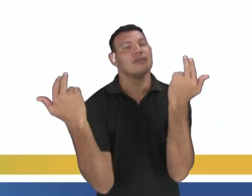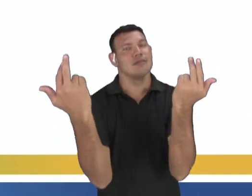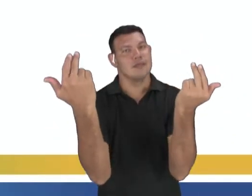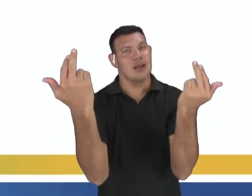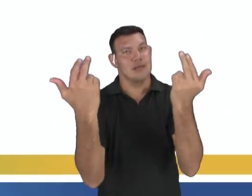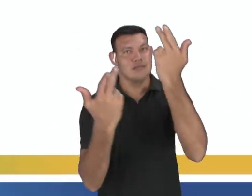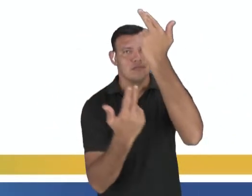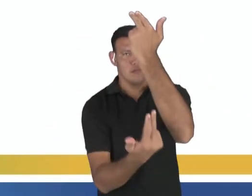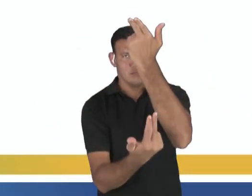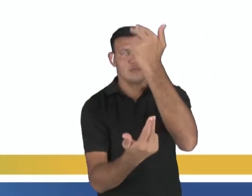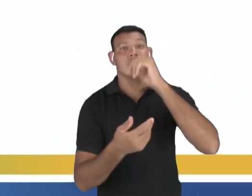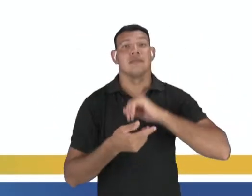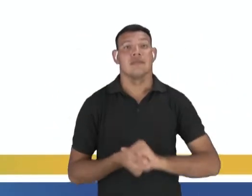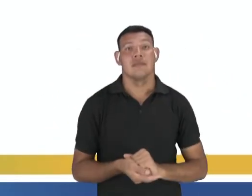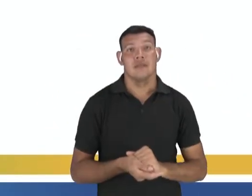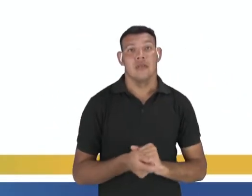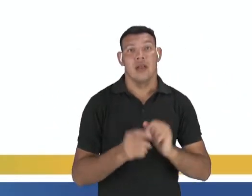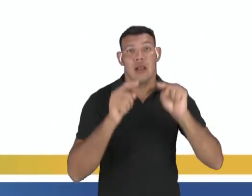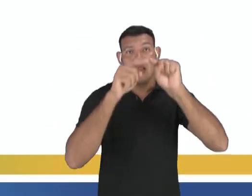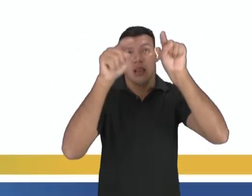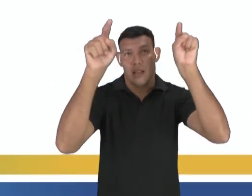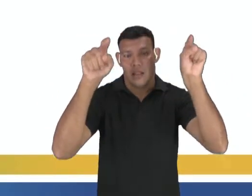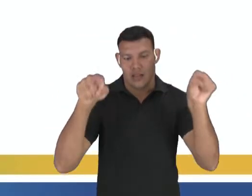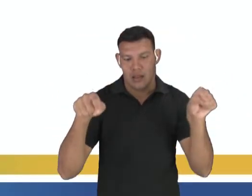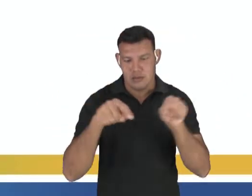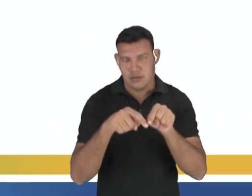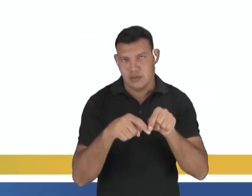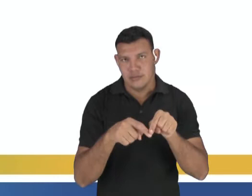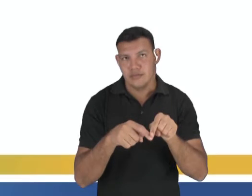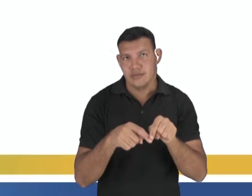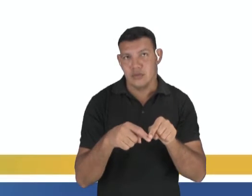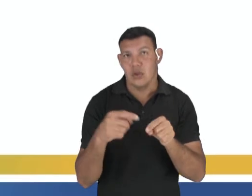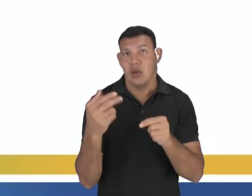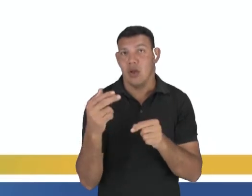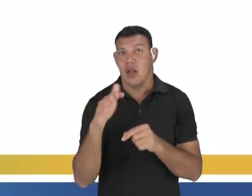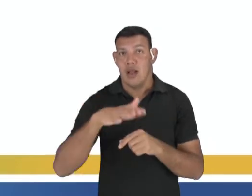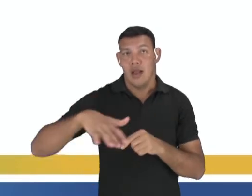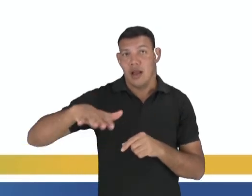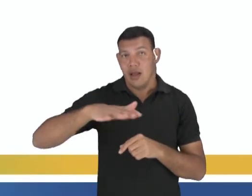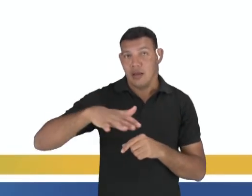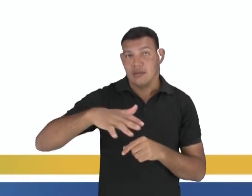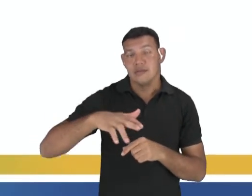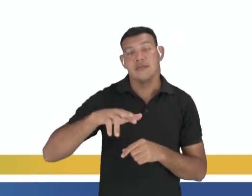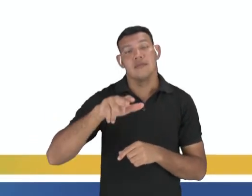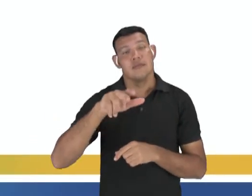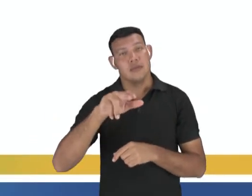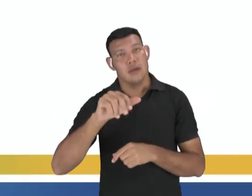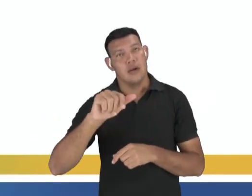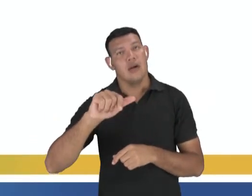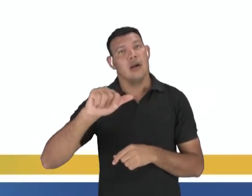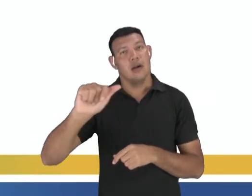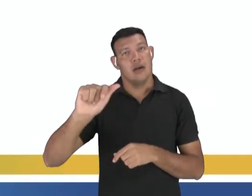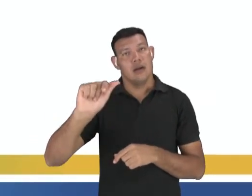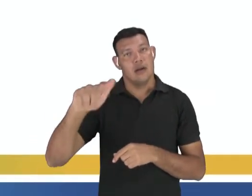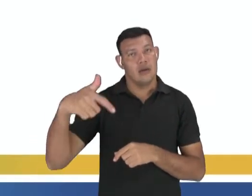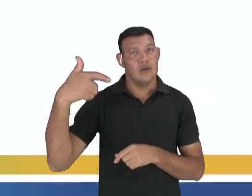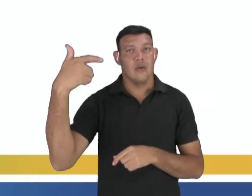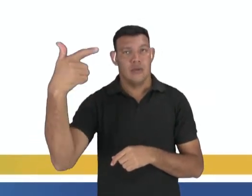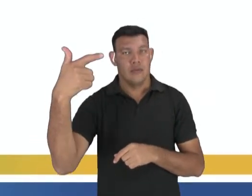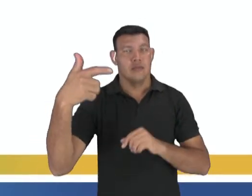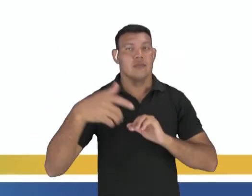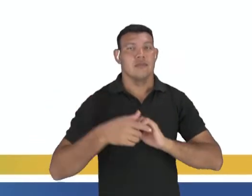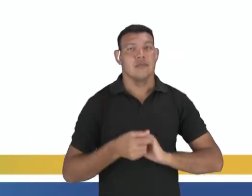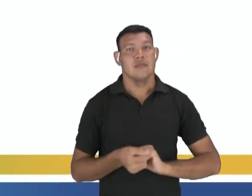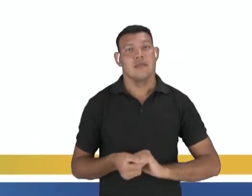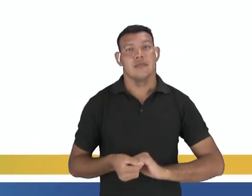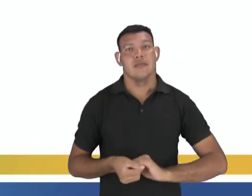ele é um quadrado. No caso do quadrado, gente, a área é dada, né, pelo quadrado da medida de sua aresta,